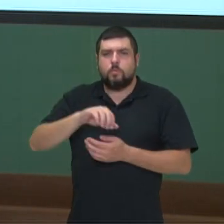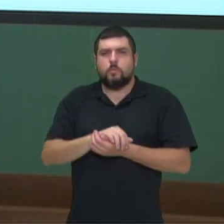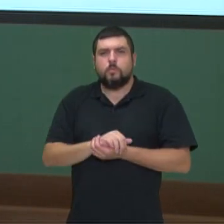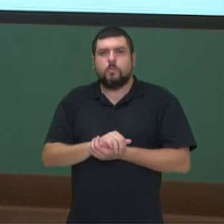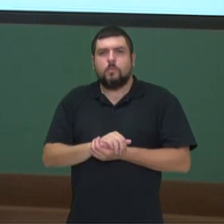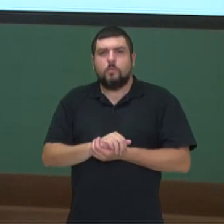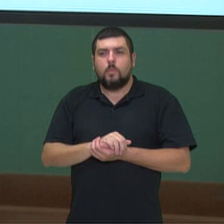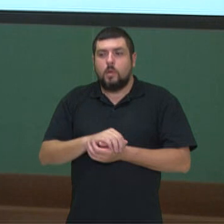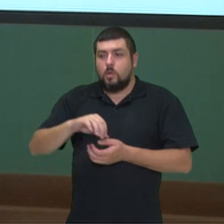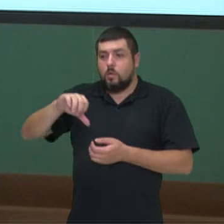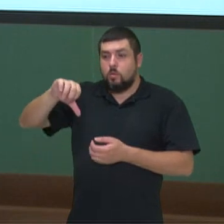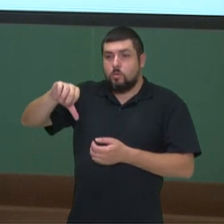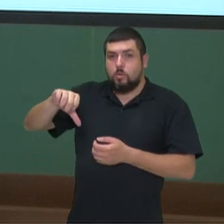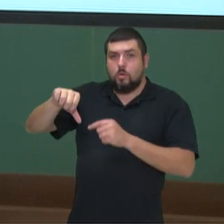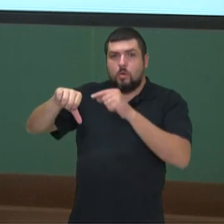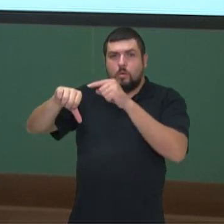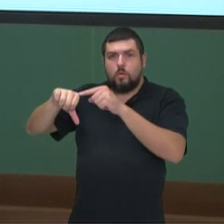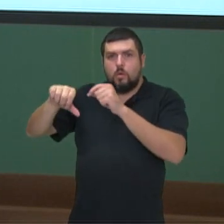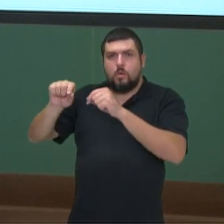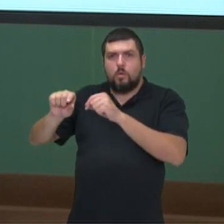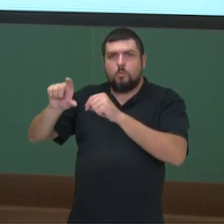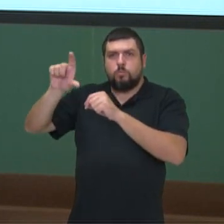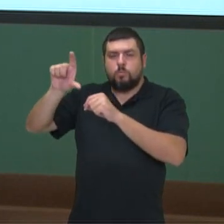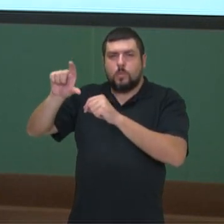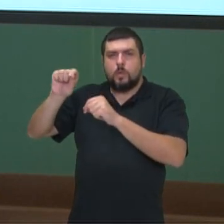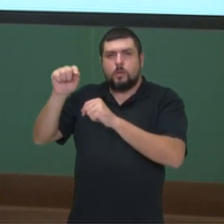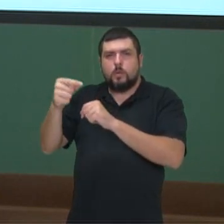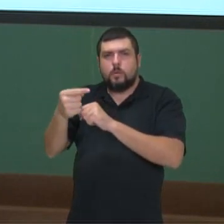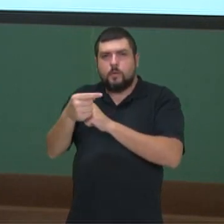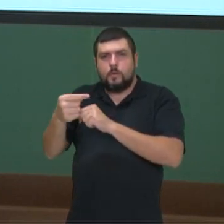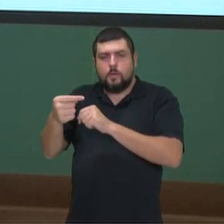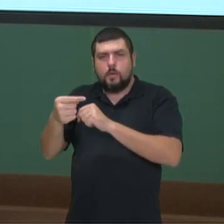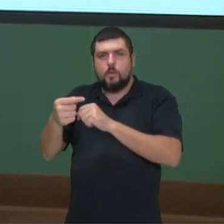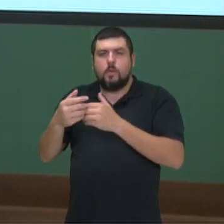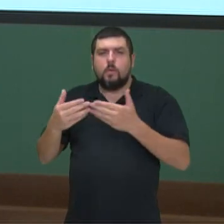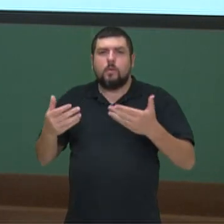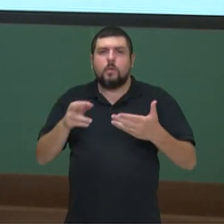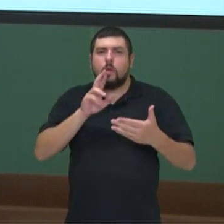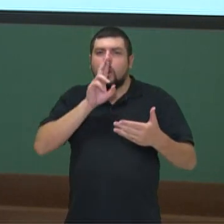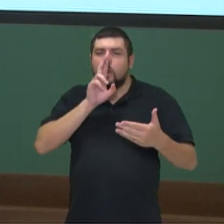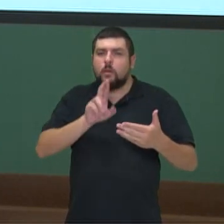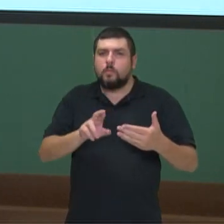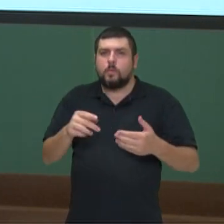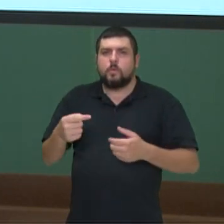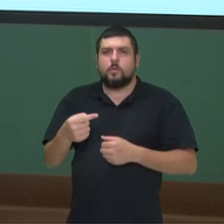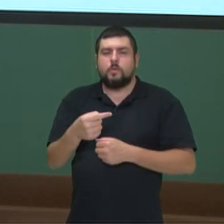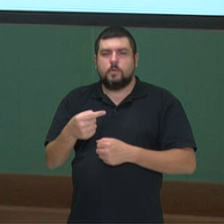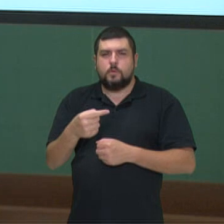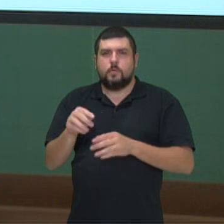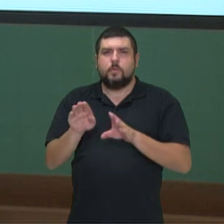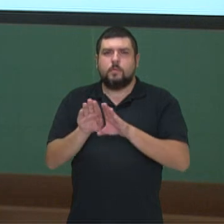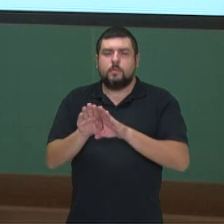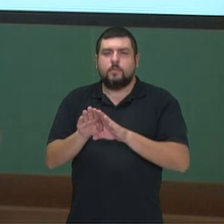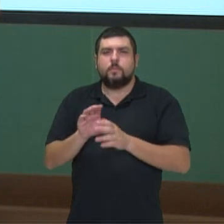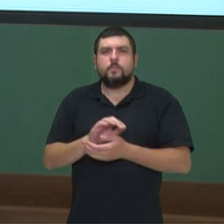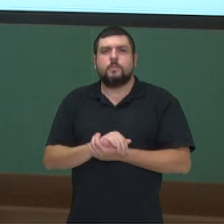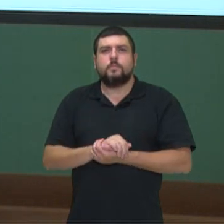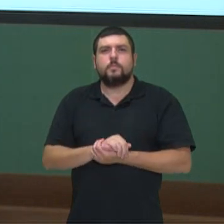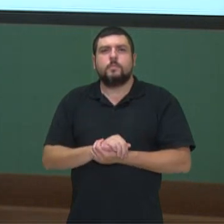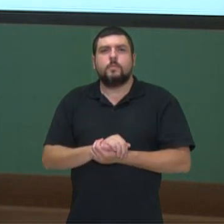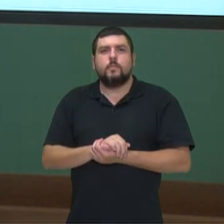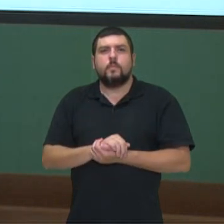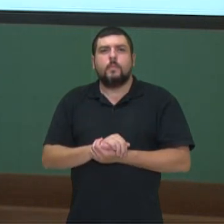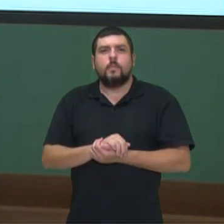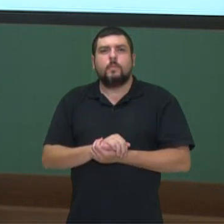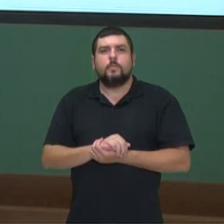valor é negativo, o 9 é negativo, o resultado permanece negativo também. Eu poderia